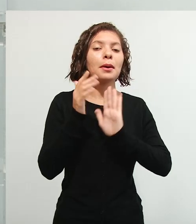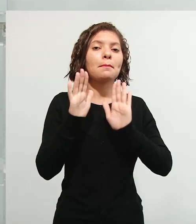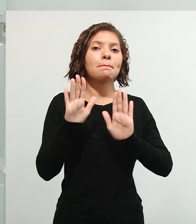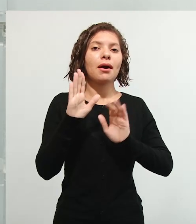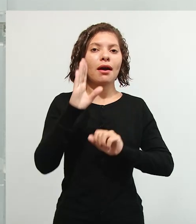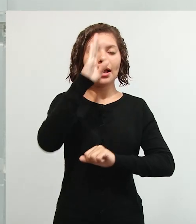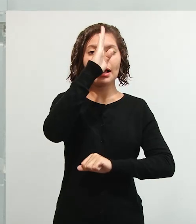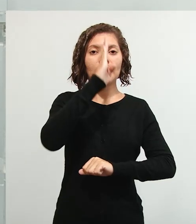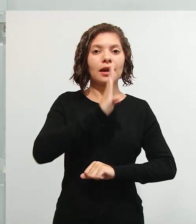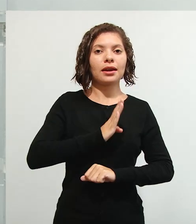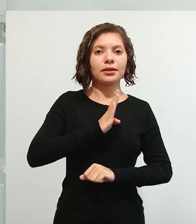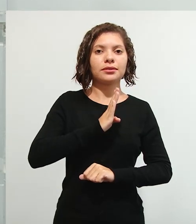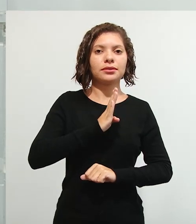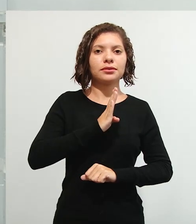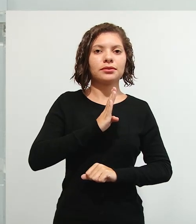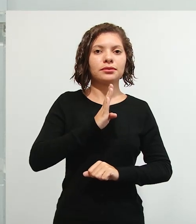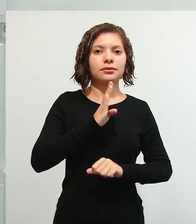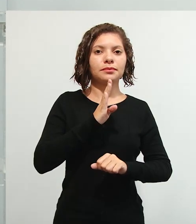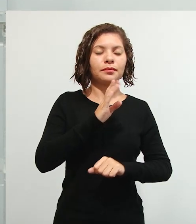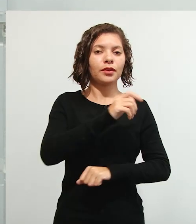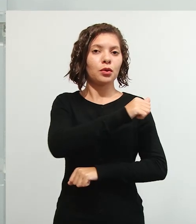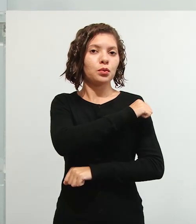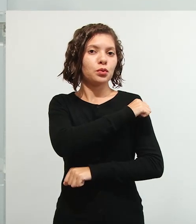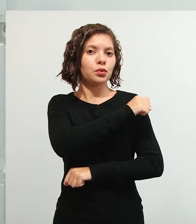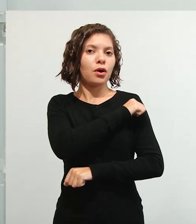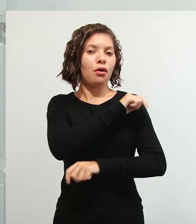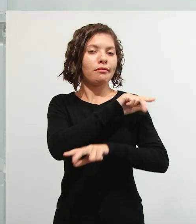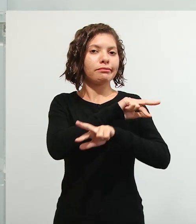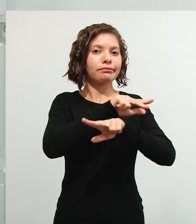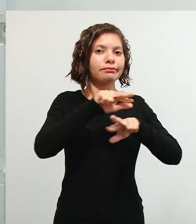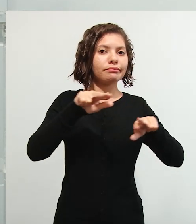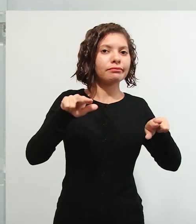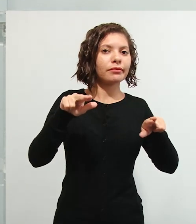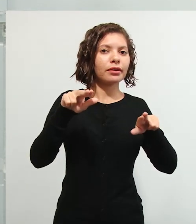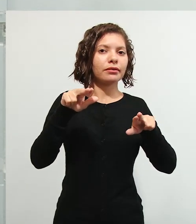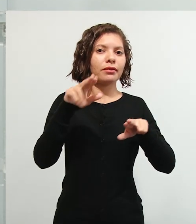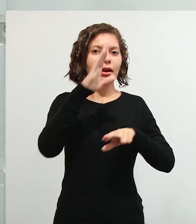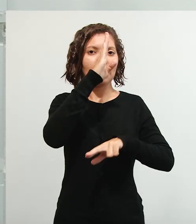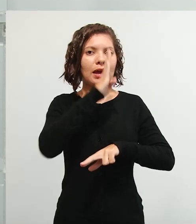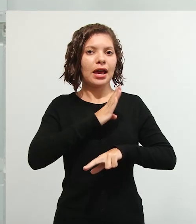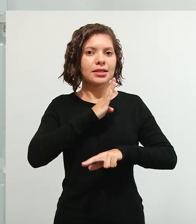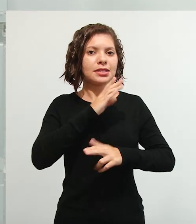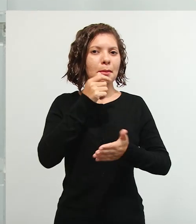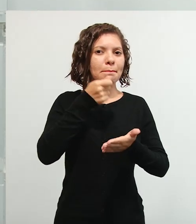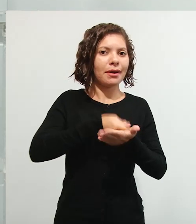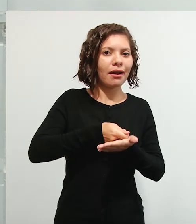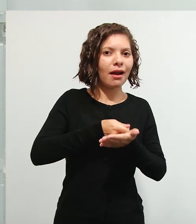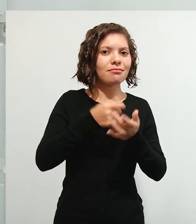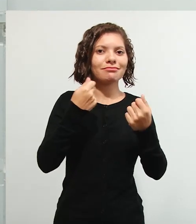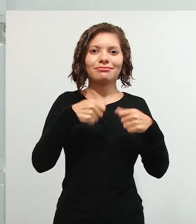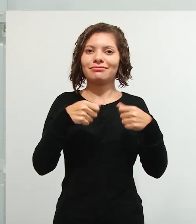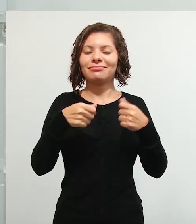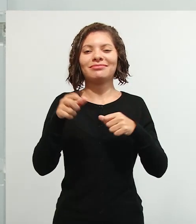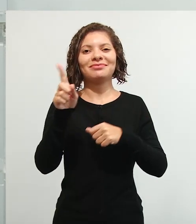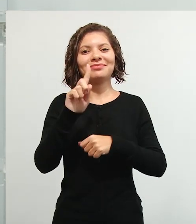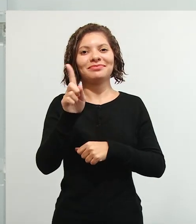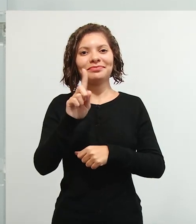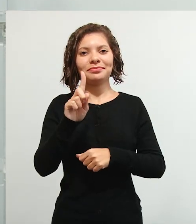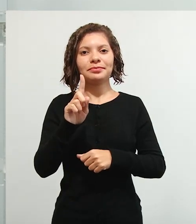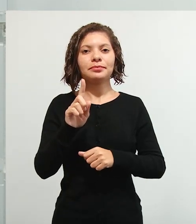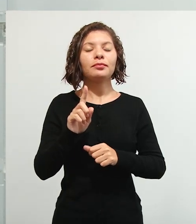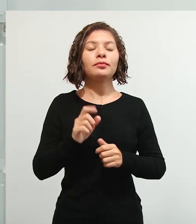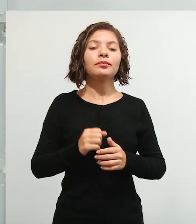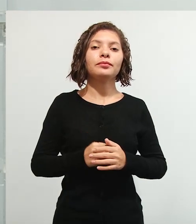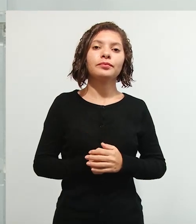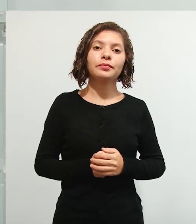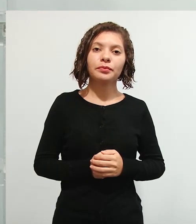oferta gratuita para os seus estudantes. Ela é laica. Então, veja, no século